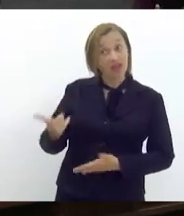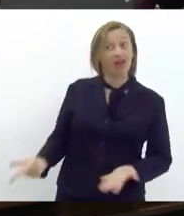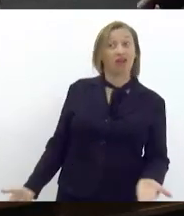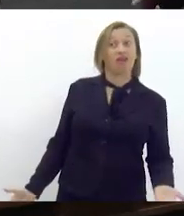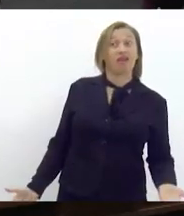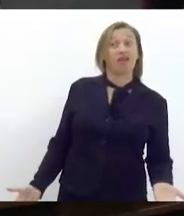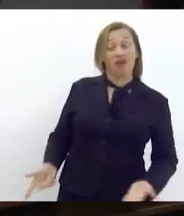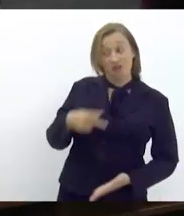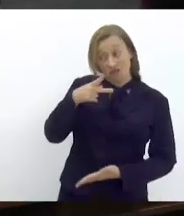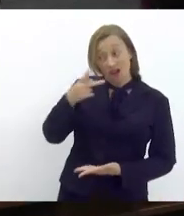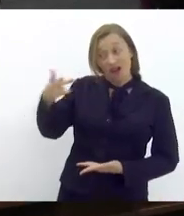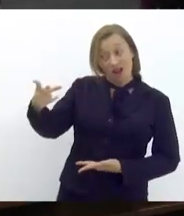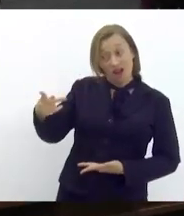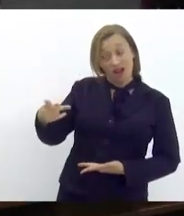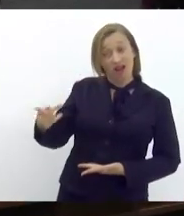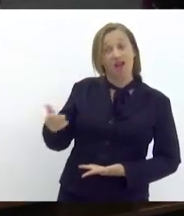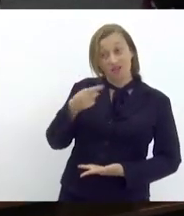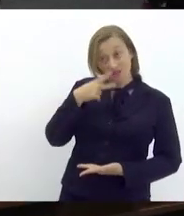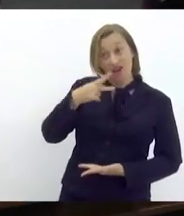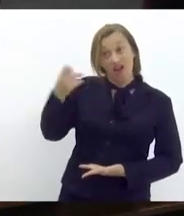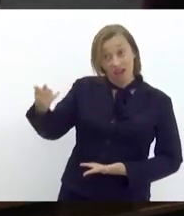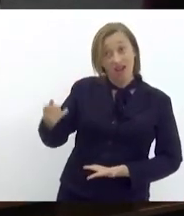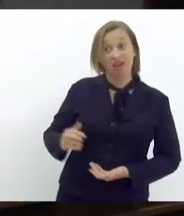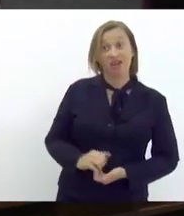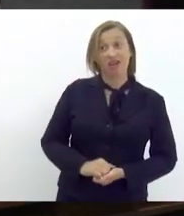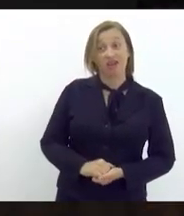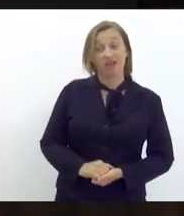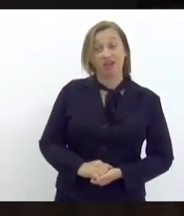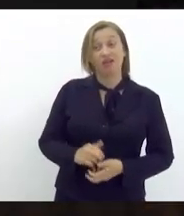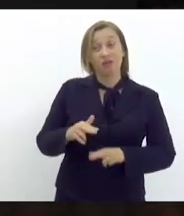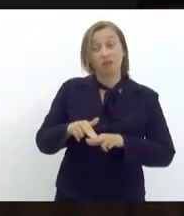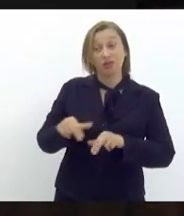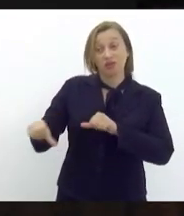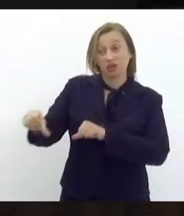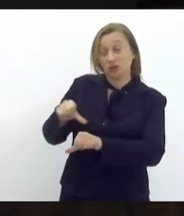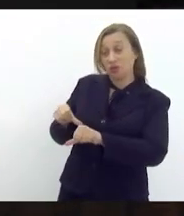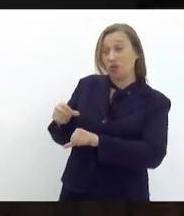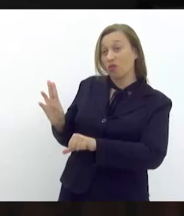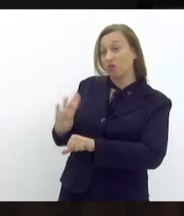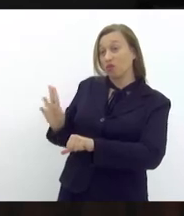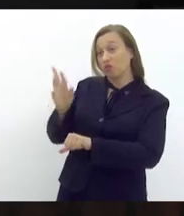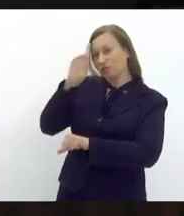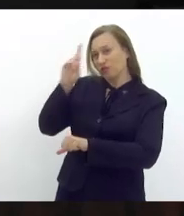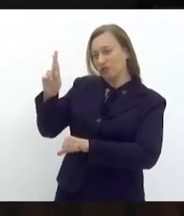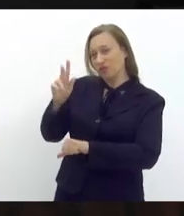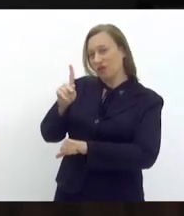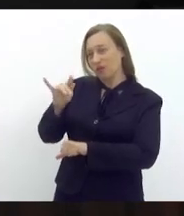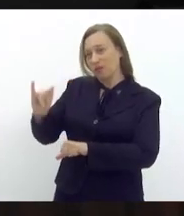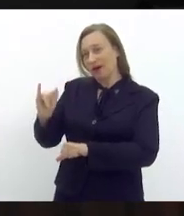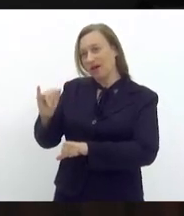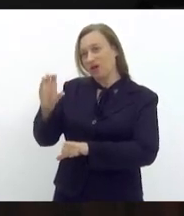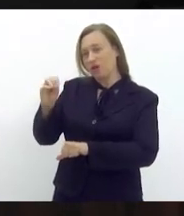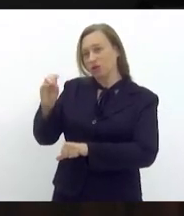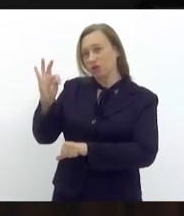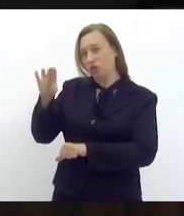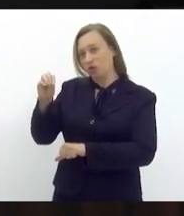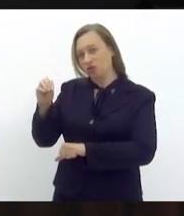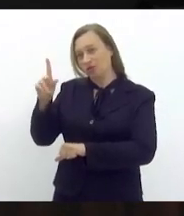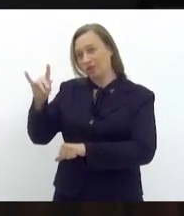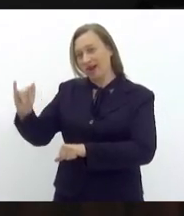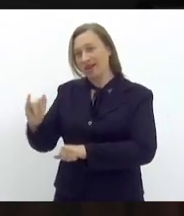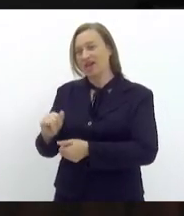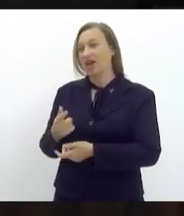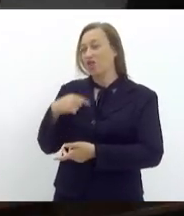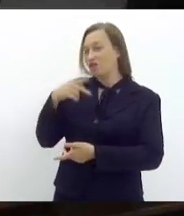fala aí é por isso que ele inverteu o nome do senhor aqui falou pai Ottoni de Paula falei não Ottoni de Paula